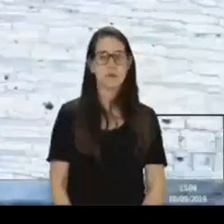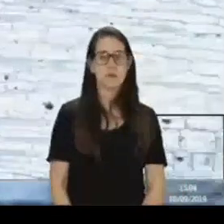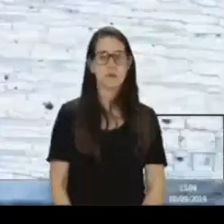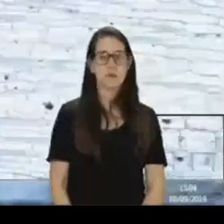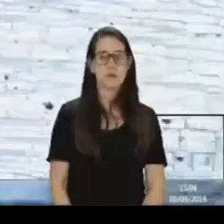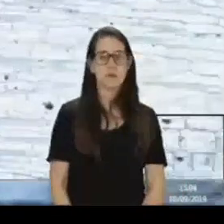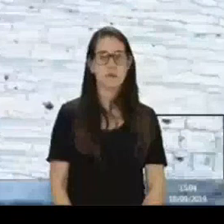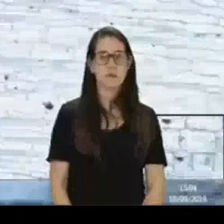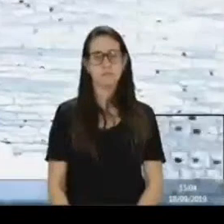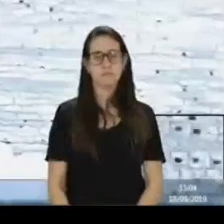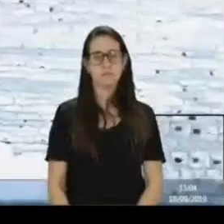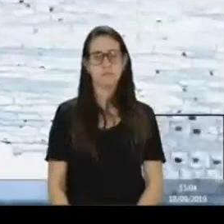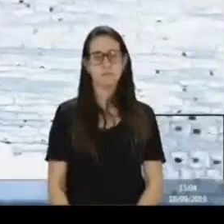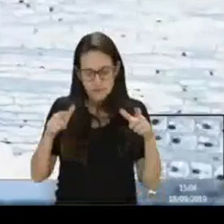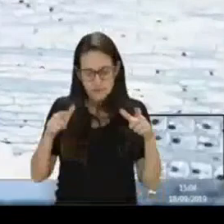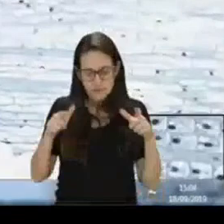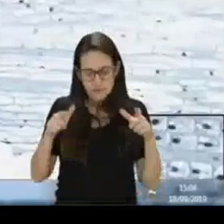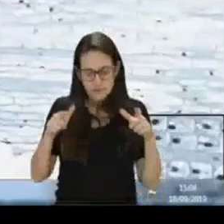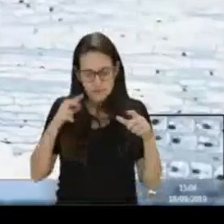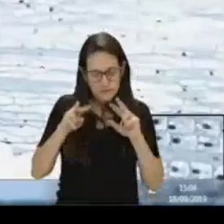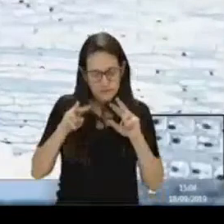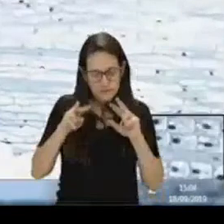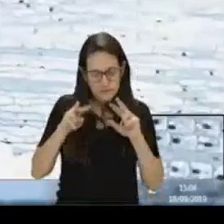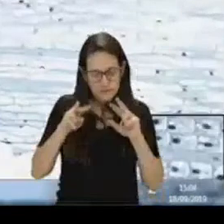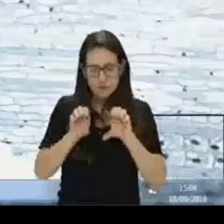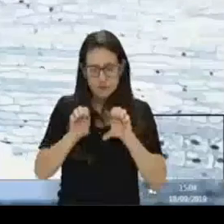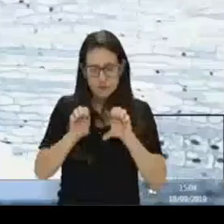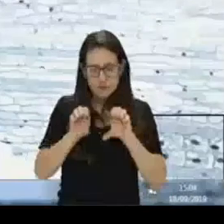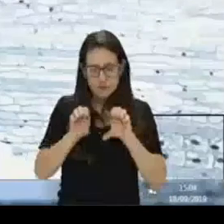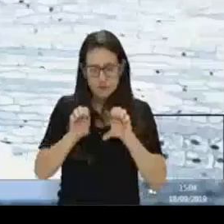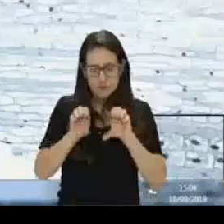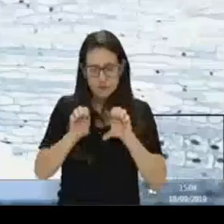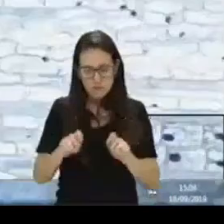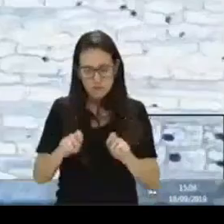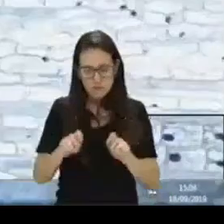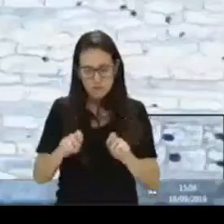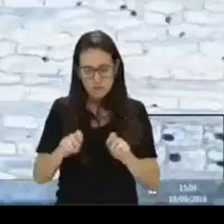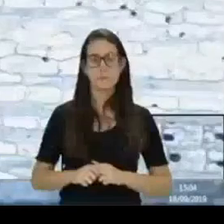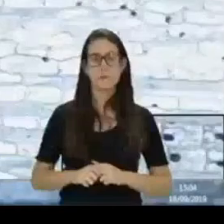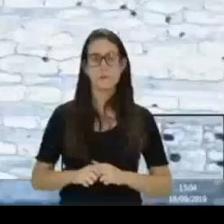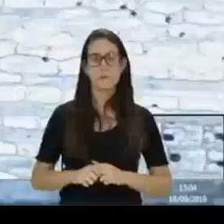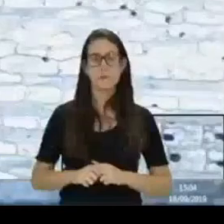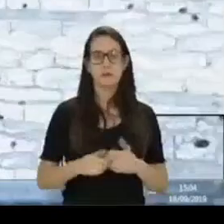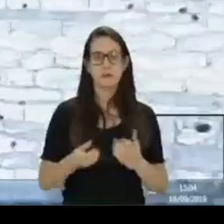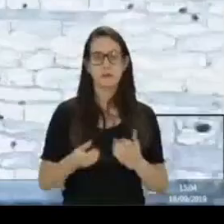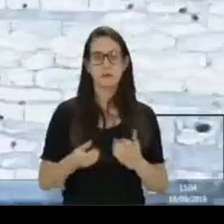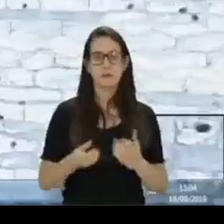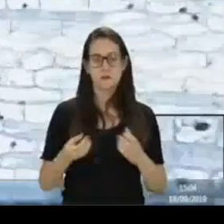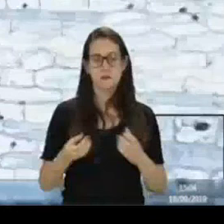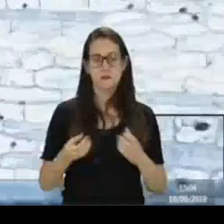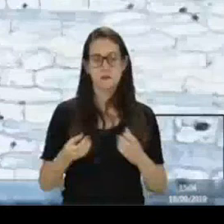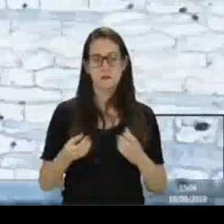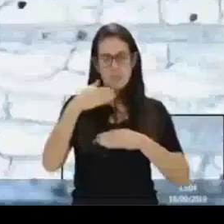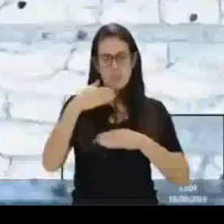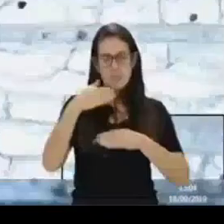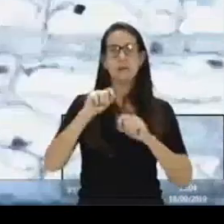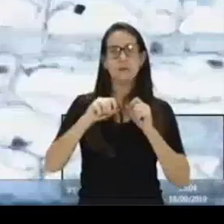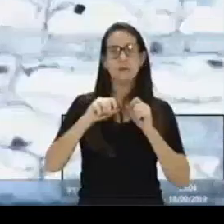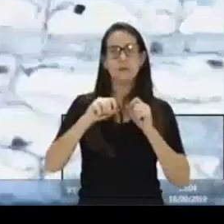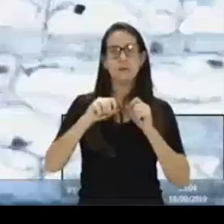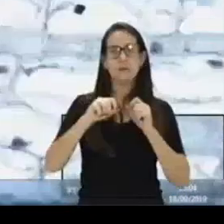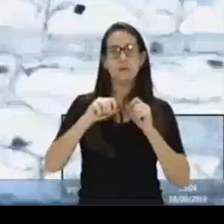o meu corte, eu consigo observar, então, essas estruturas. Então, o que a parede celular ela permite para as células